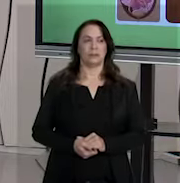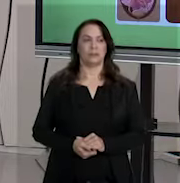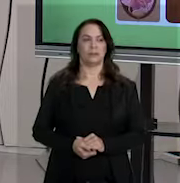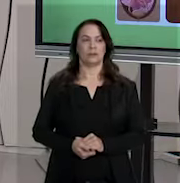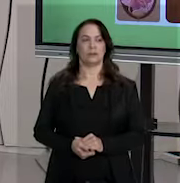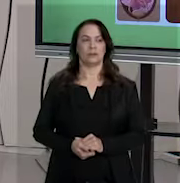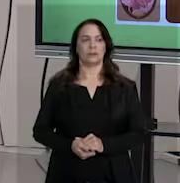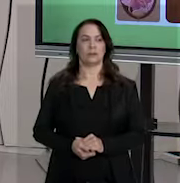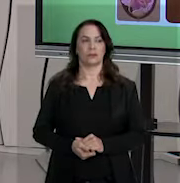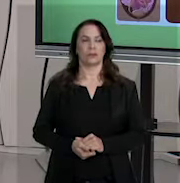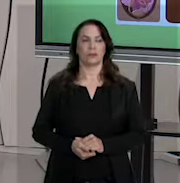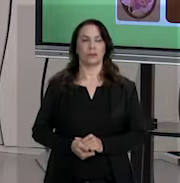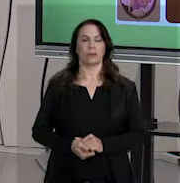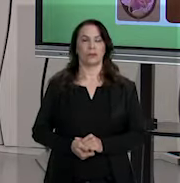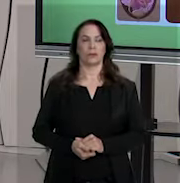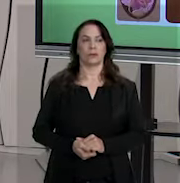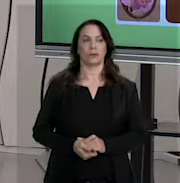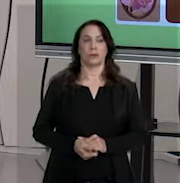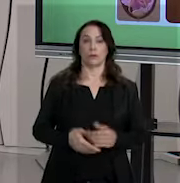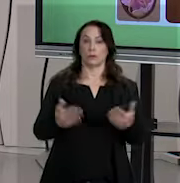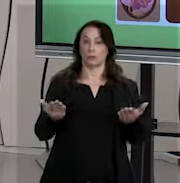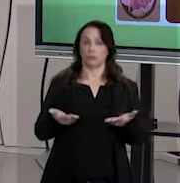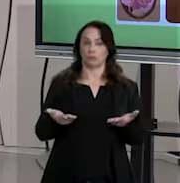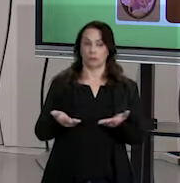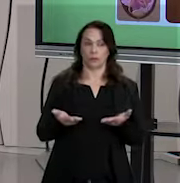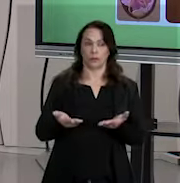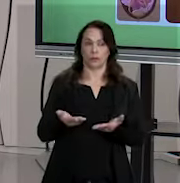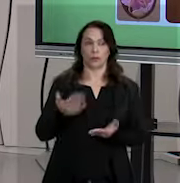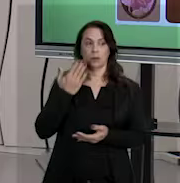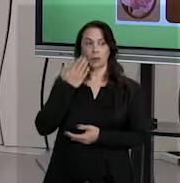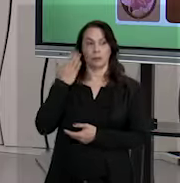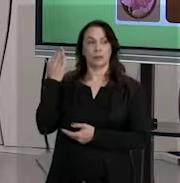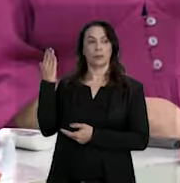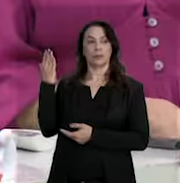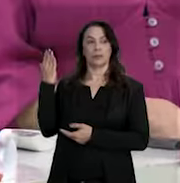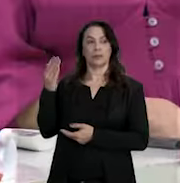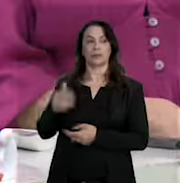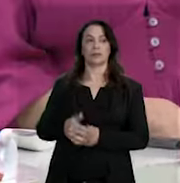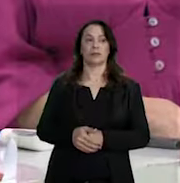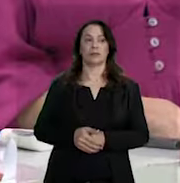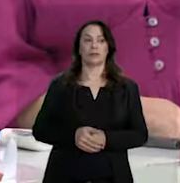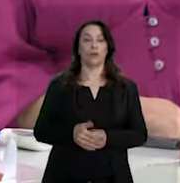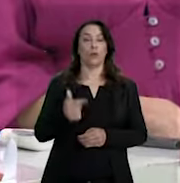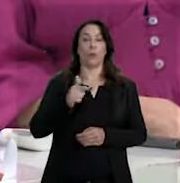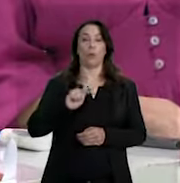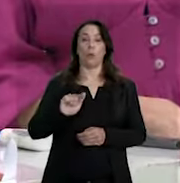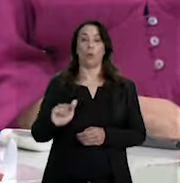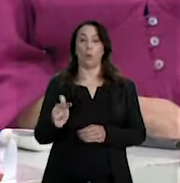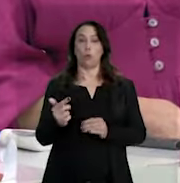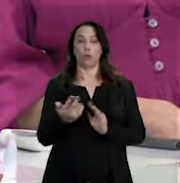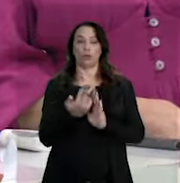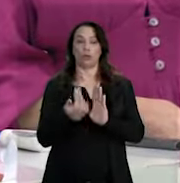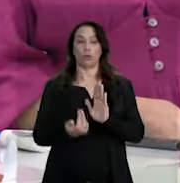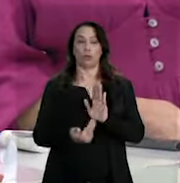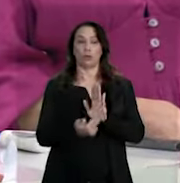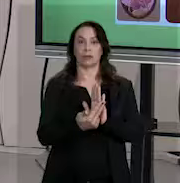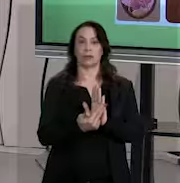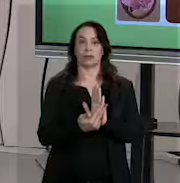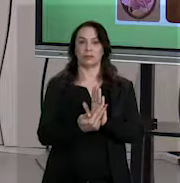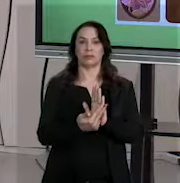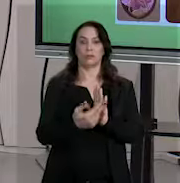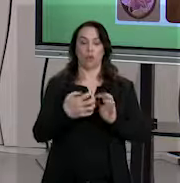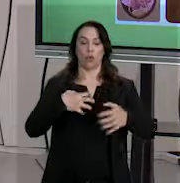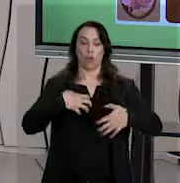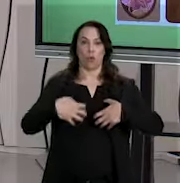E aí? Aí, a gente tem aqui um outro esquema, mostrando aqui órgãos de